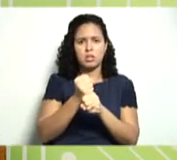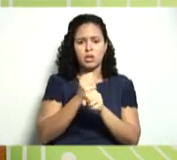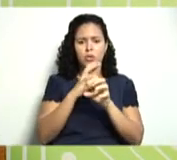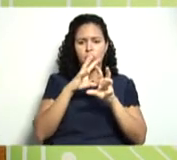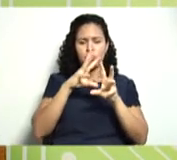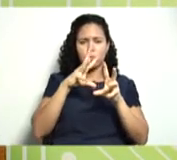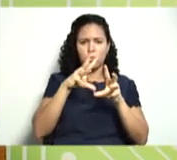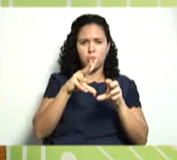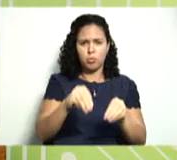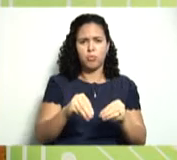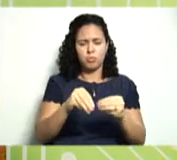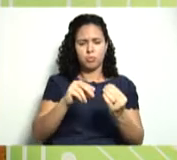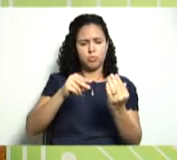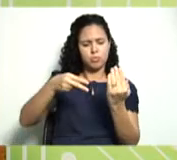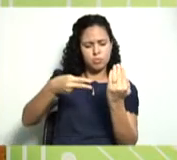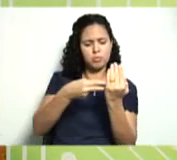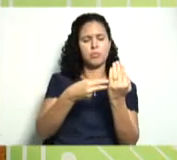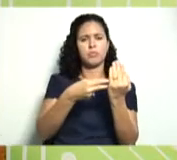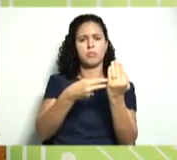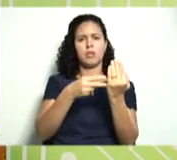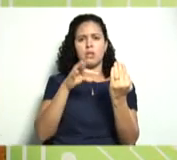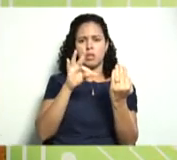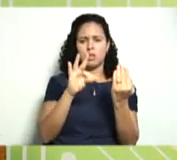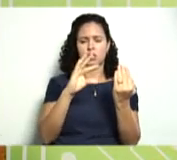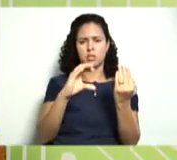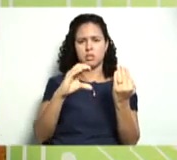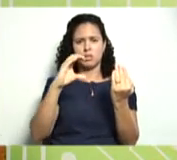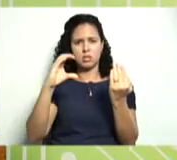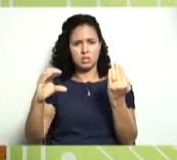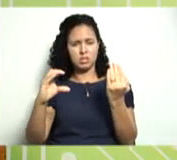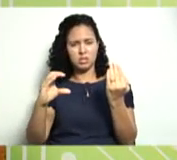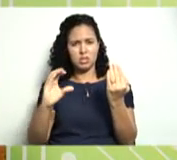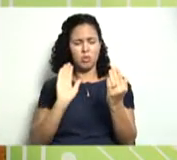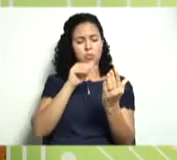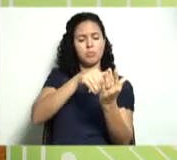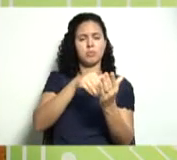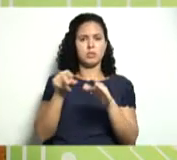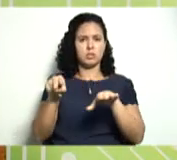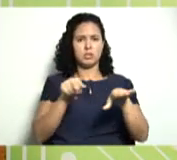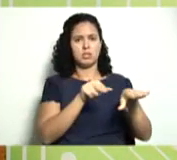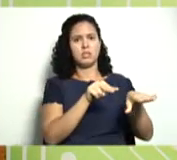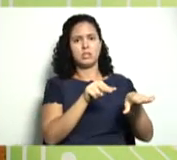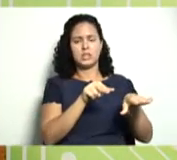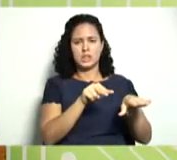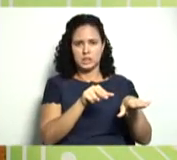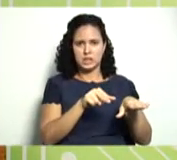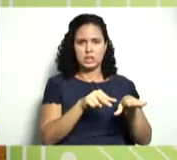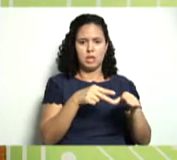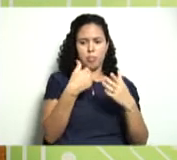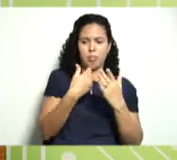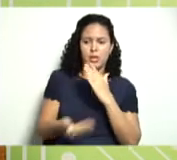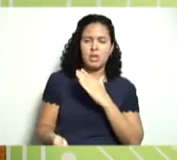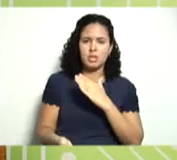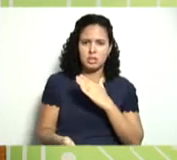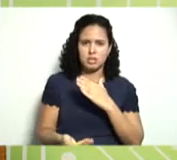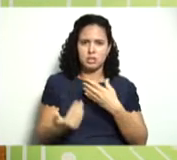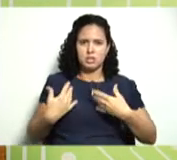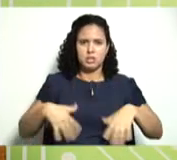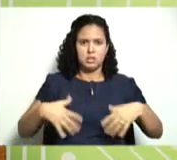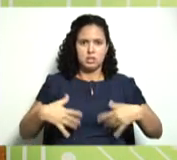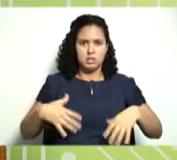tc a sua única versão a última semana da apresentação da sua defesa é de